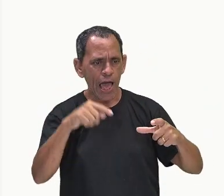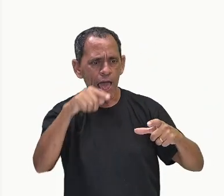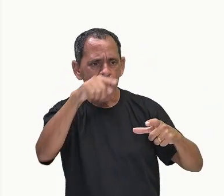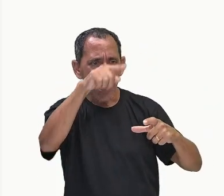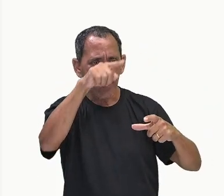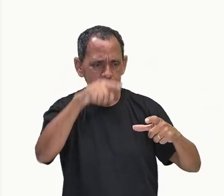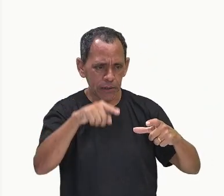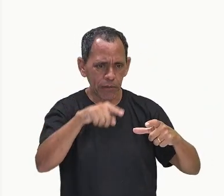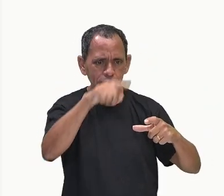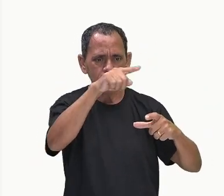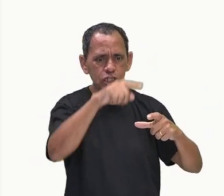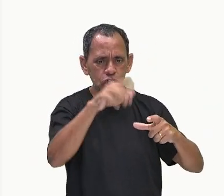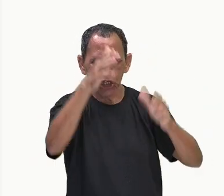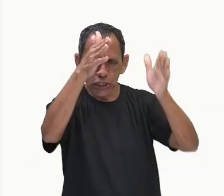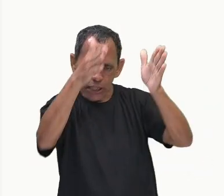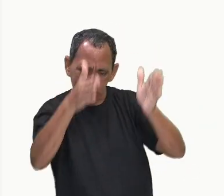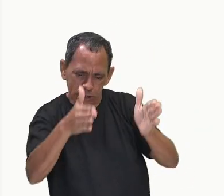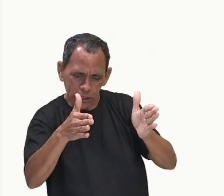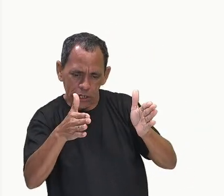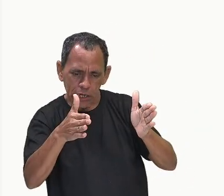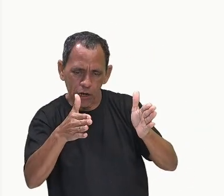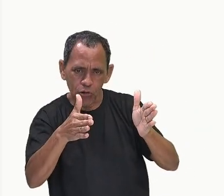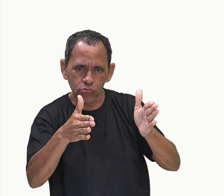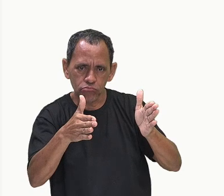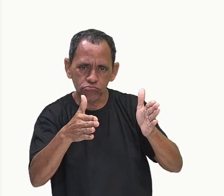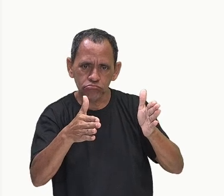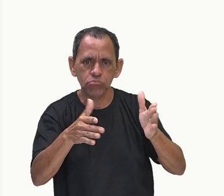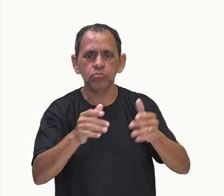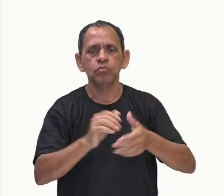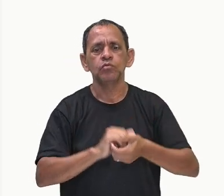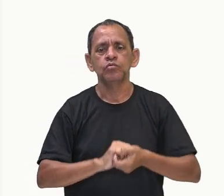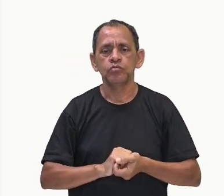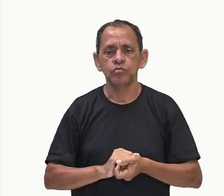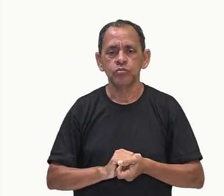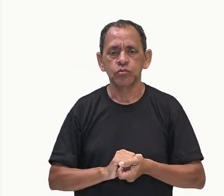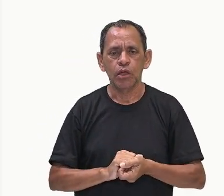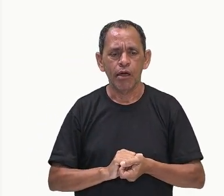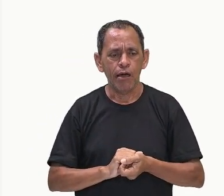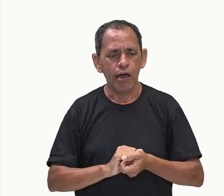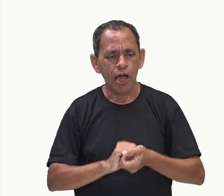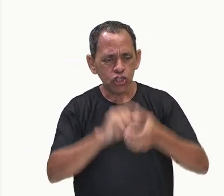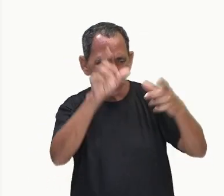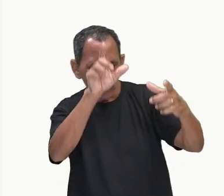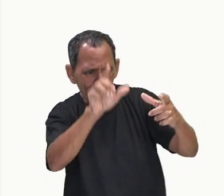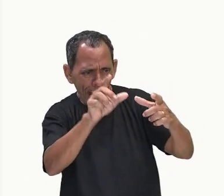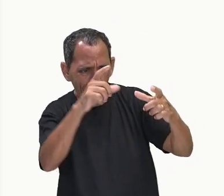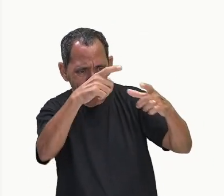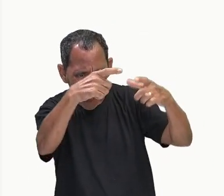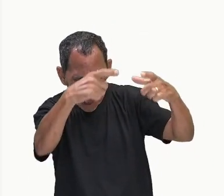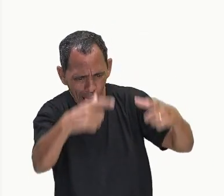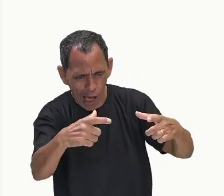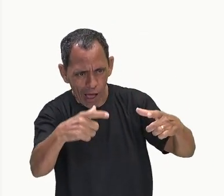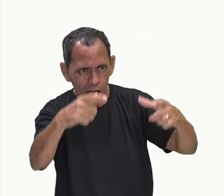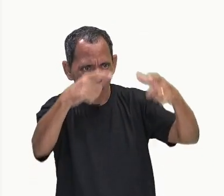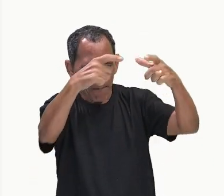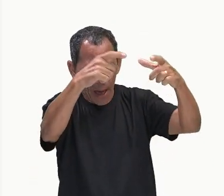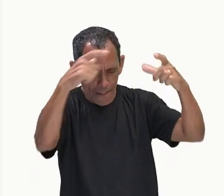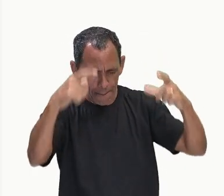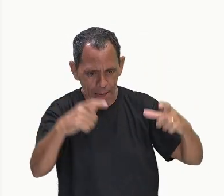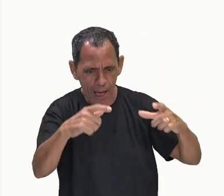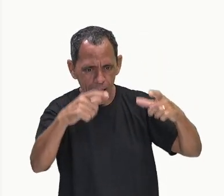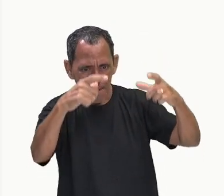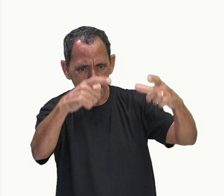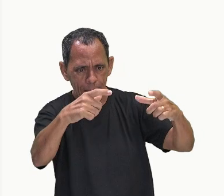gente planifica, quando a gente abre esse corpo todo, nós temos exatamente aqui,